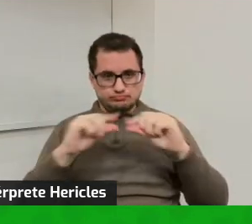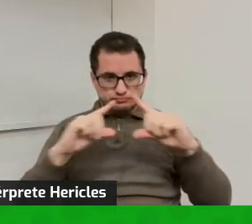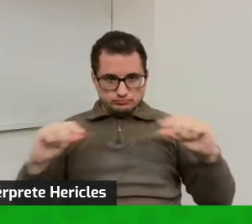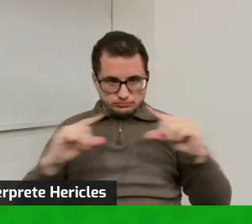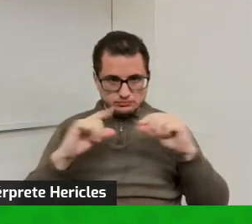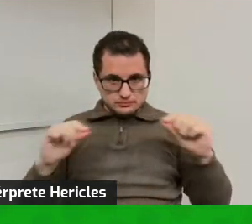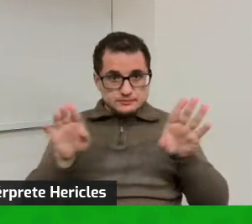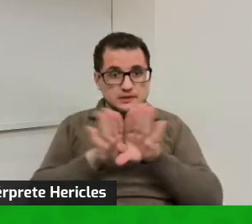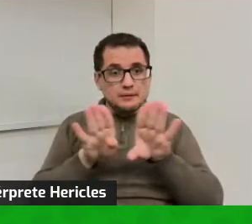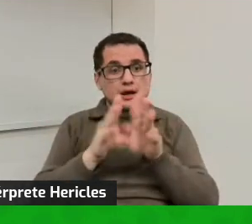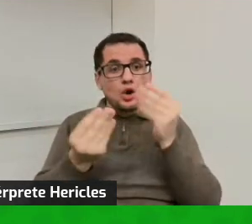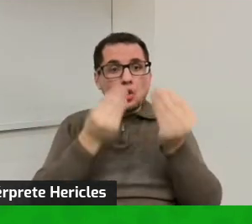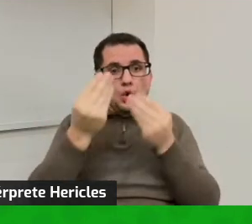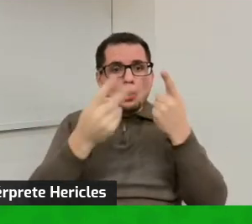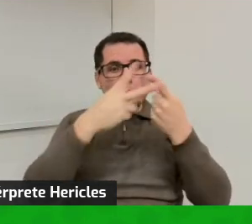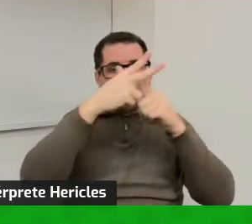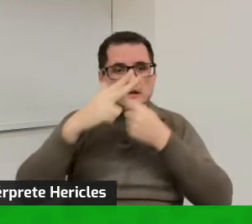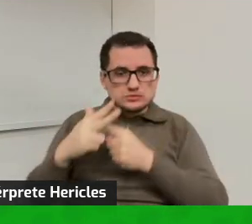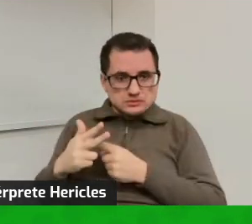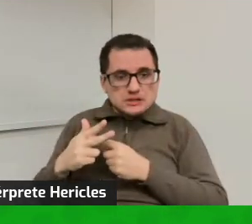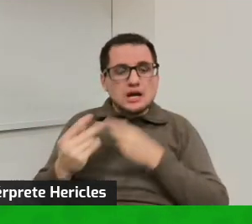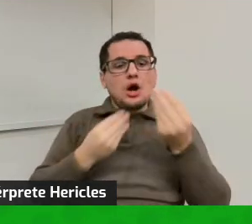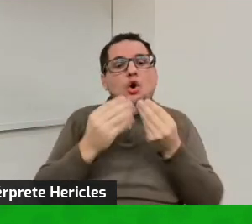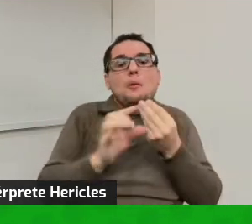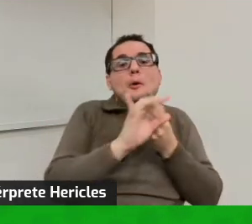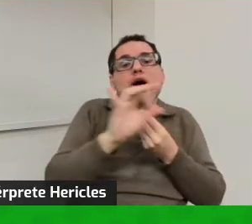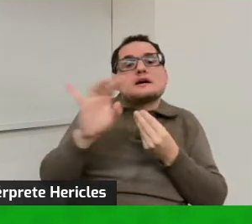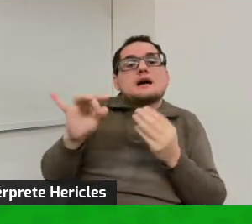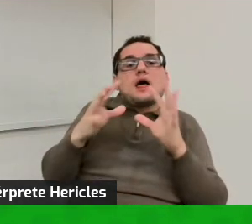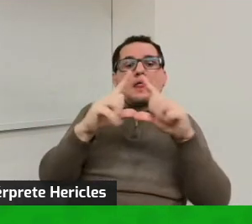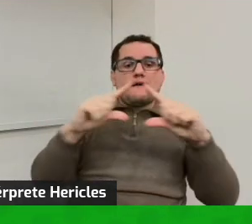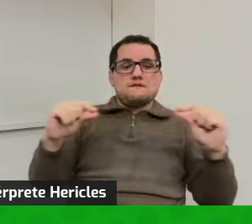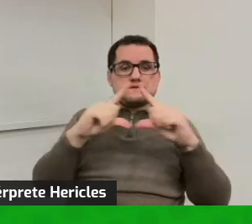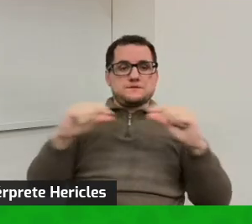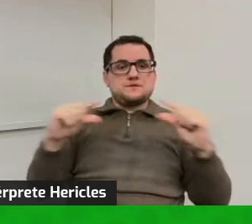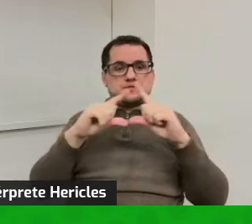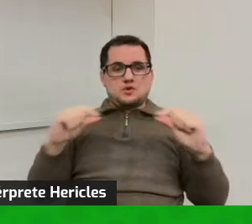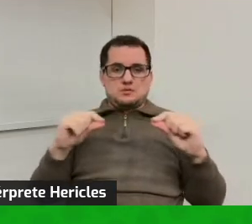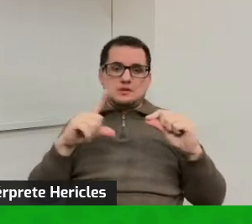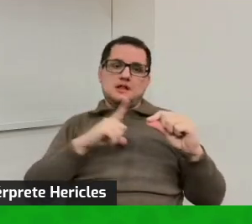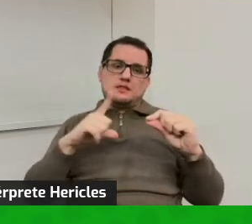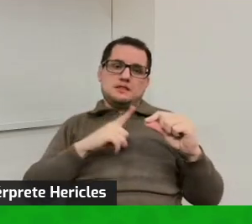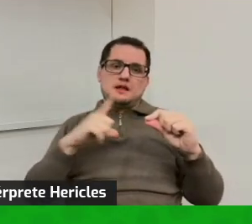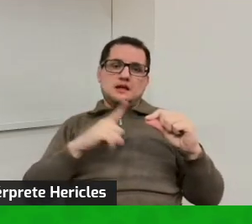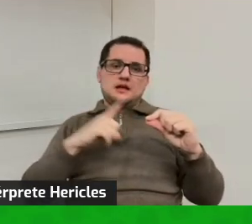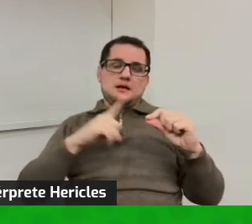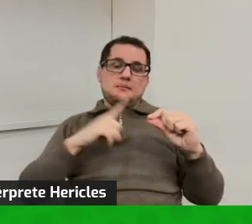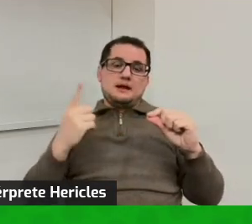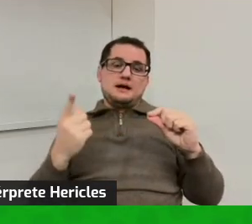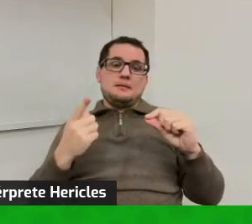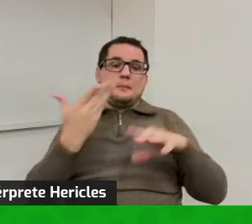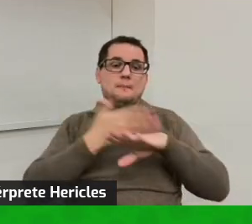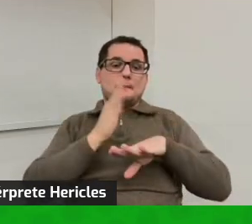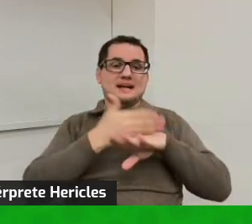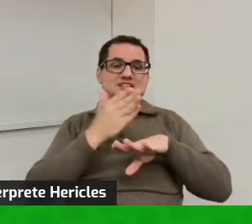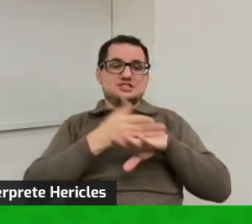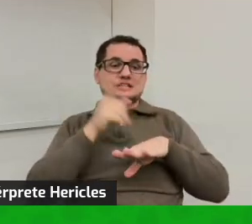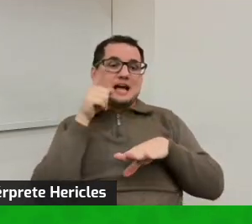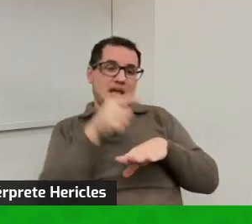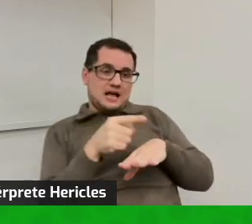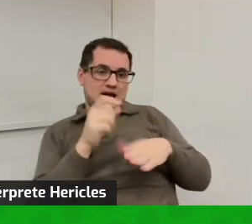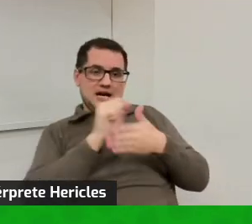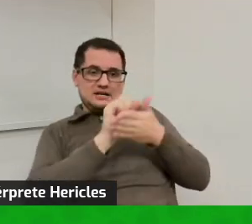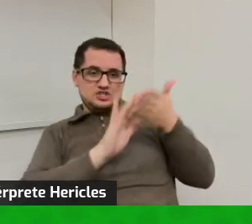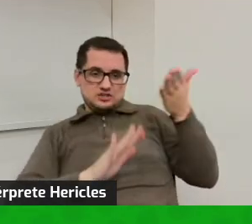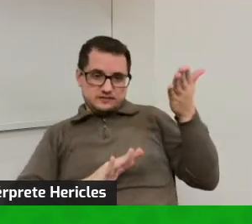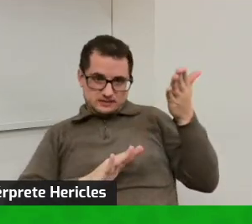esses ajustes, né? Então, como seria cada uma das fórmulas ali aplicadas para aquela atividade. Beleza.